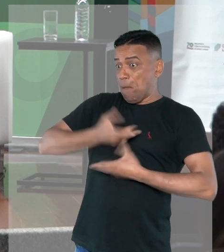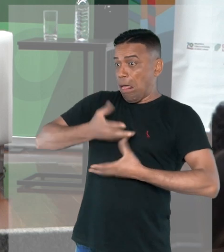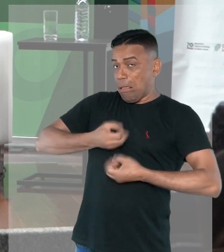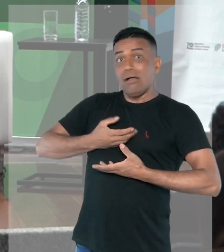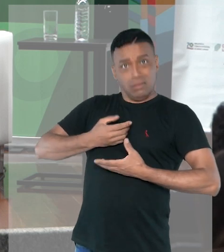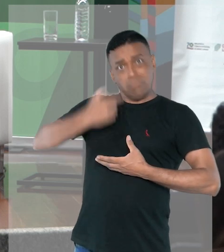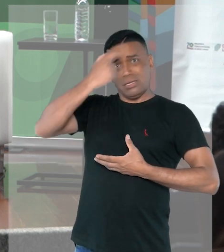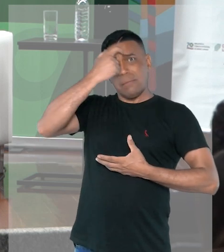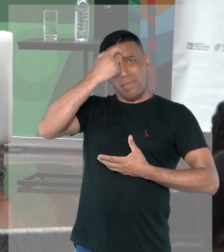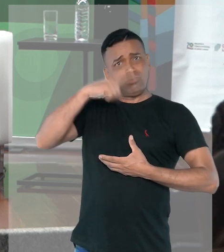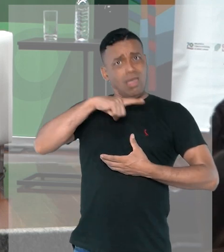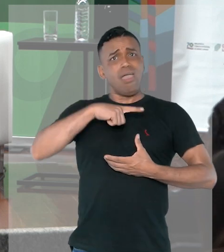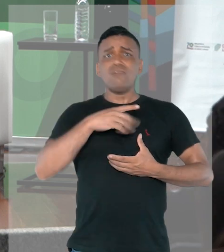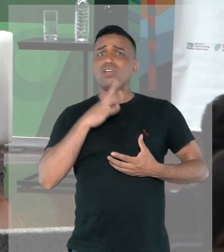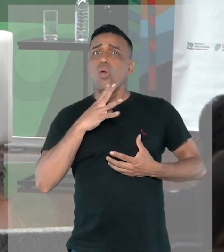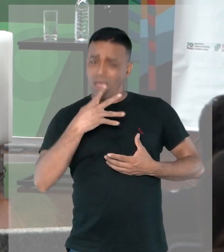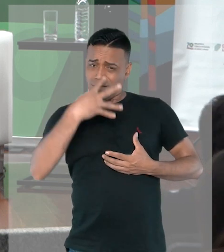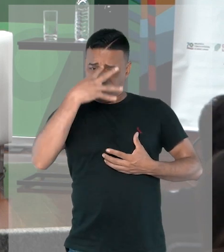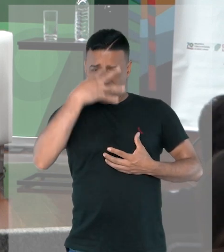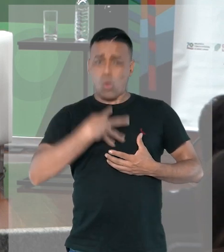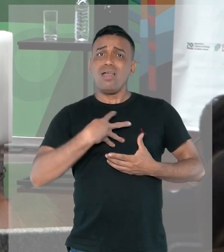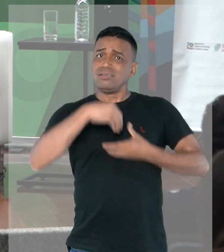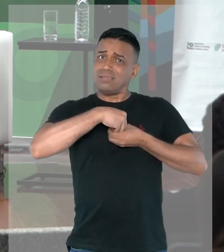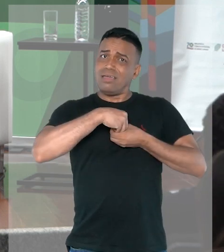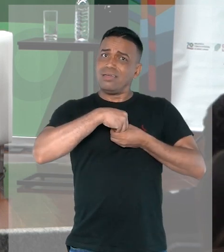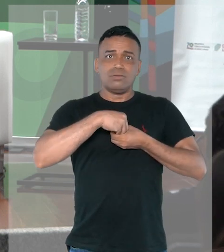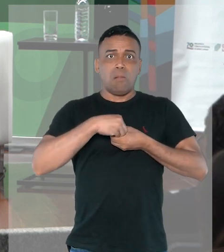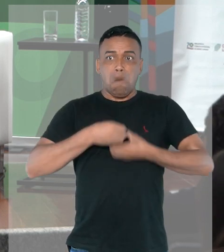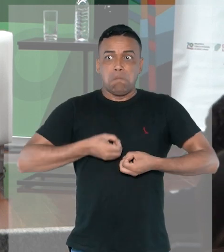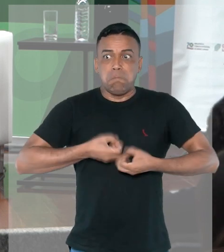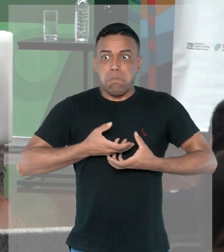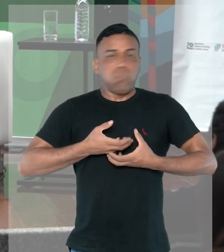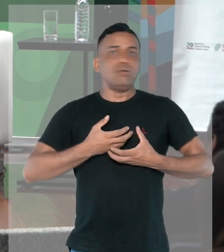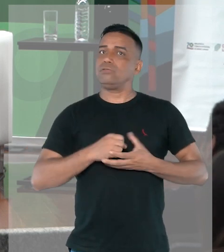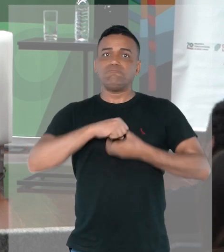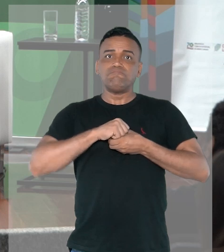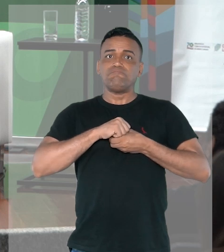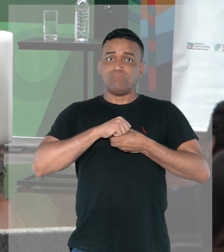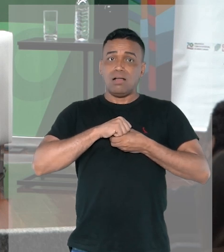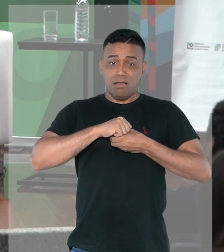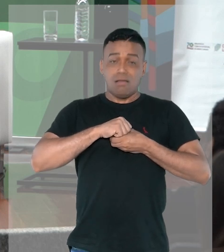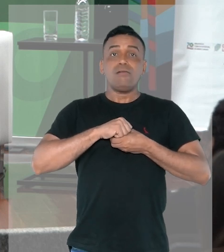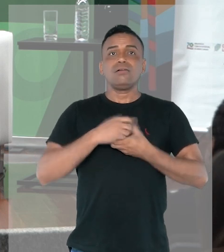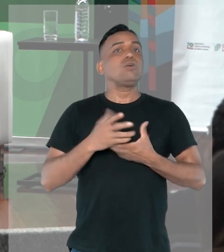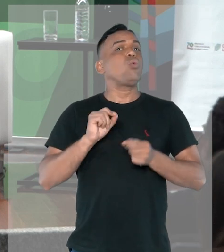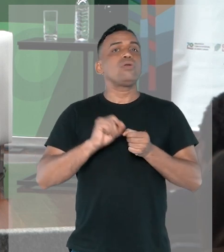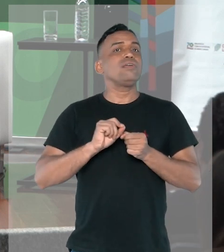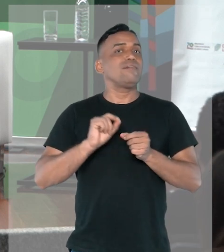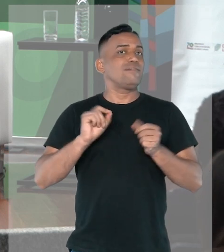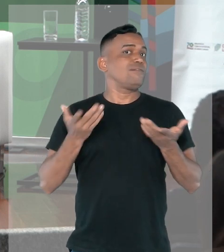né? Você já conhece os seus, né? Você não deixa ele tomar conta. Então, o que a gente faz?